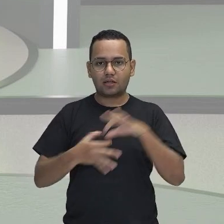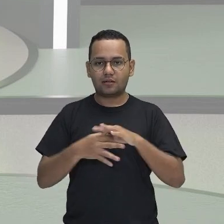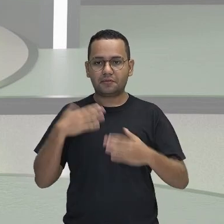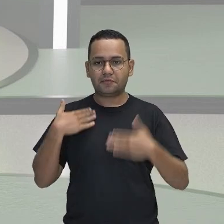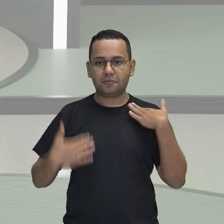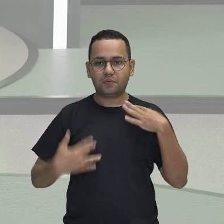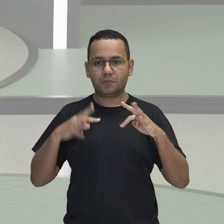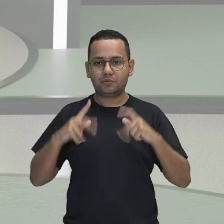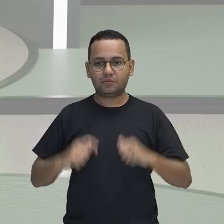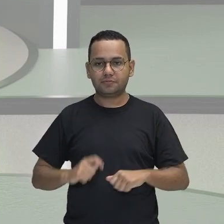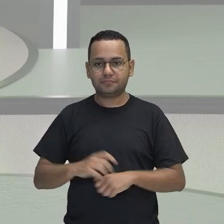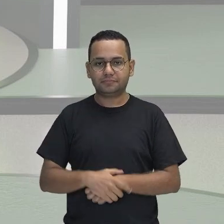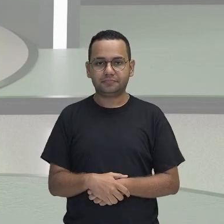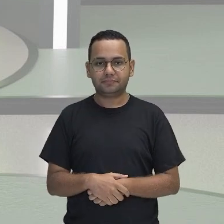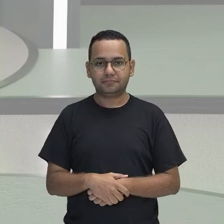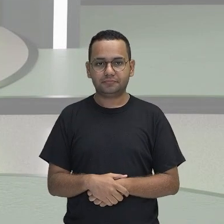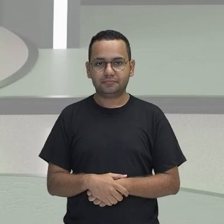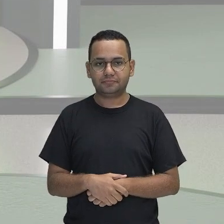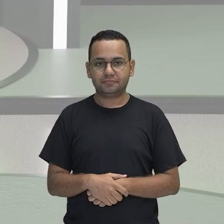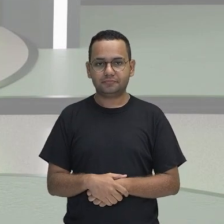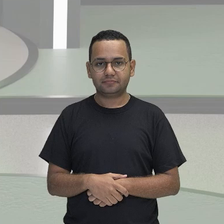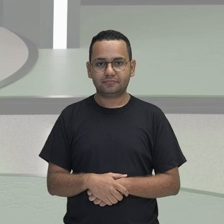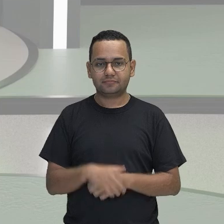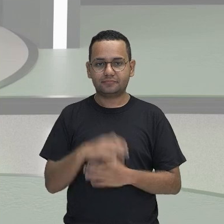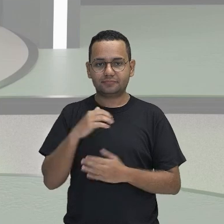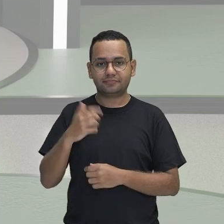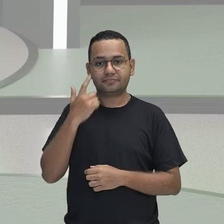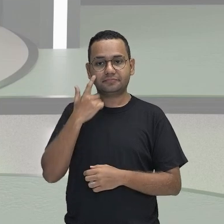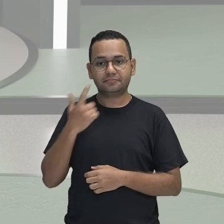Vamos ver o funcionamento do nosso coração.